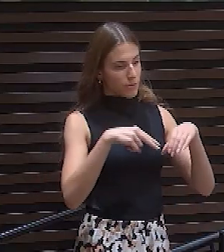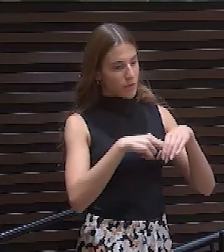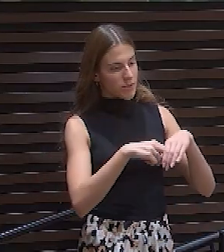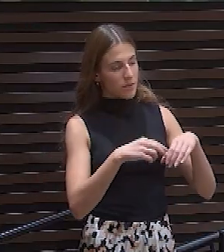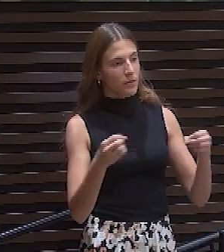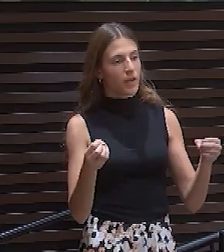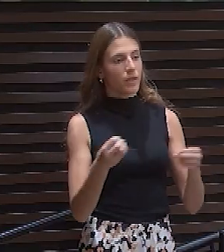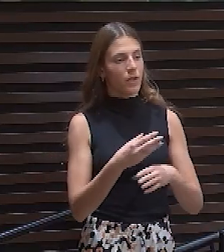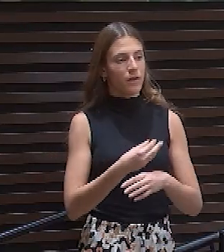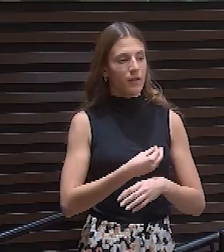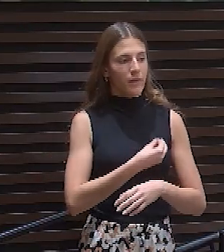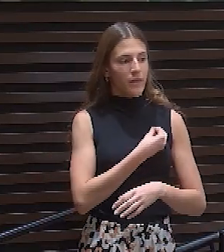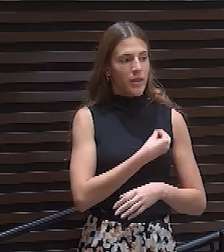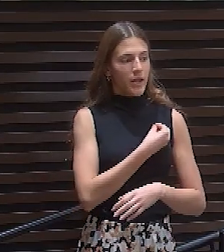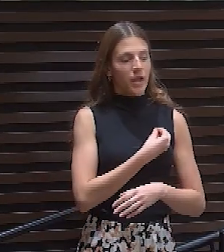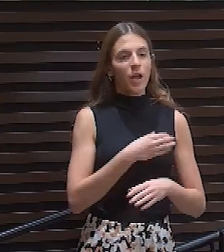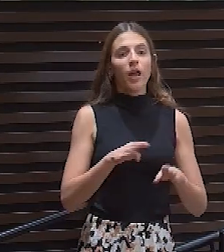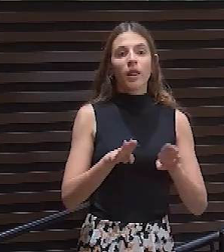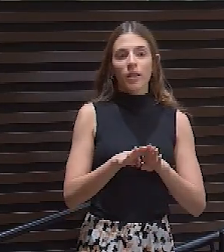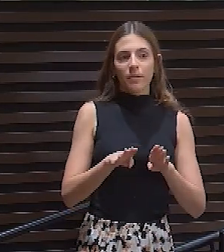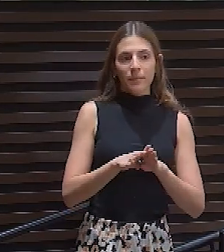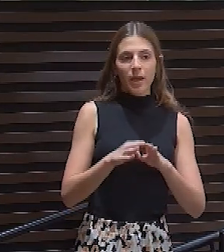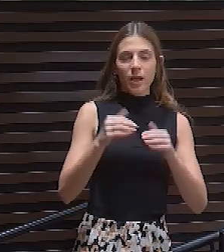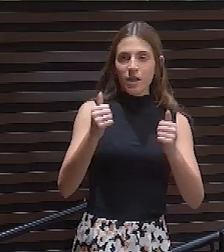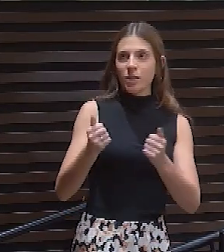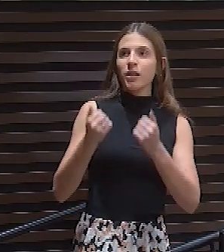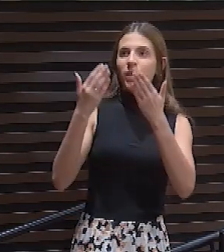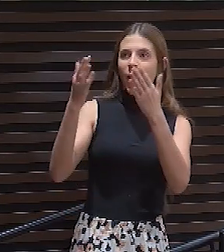de consagração, a circuncisão.